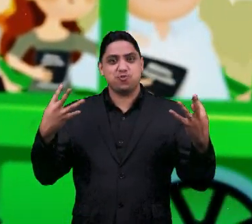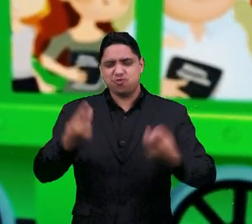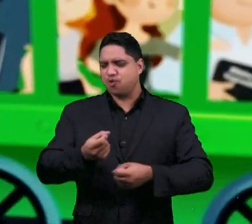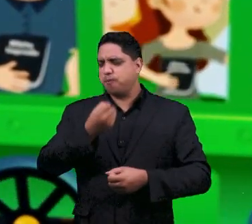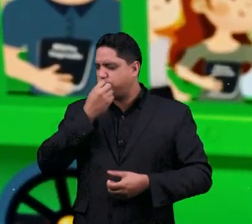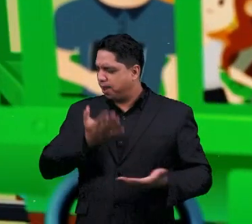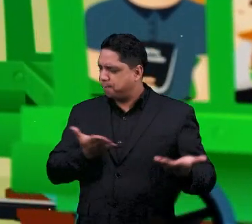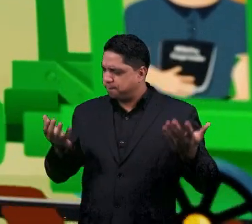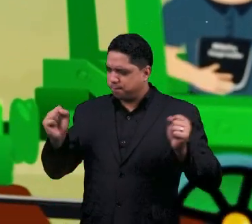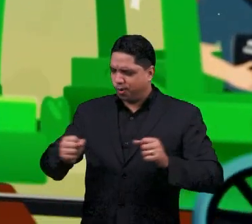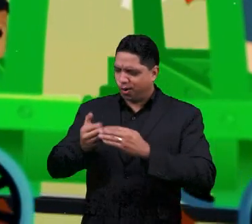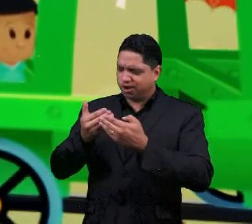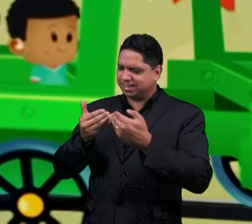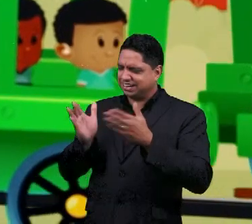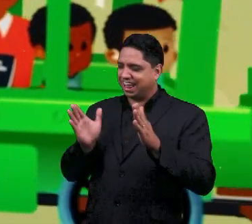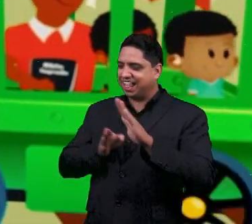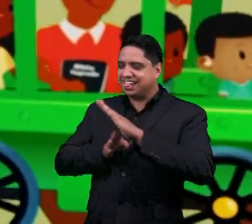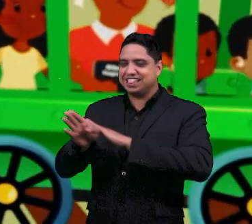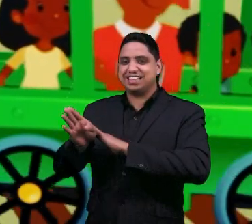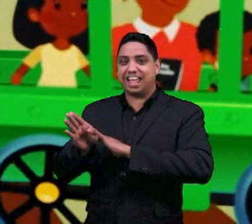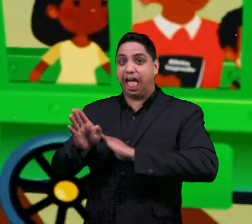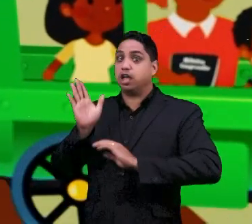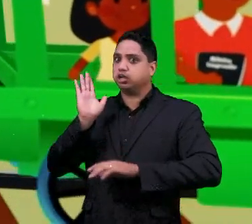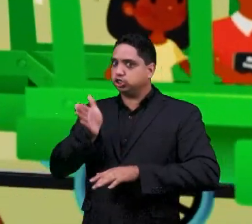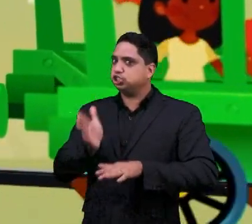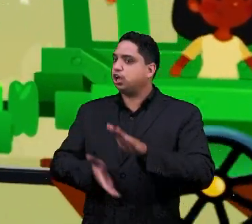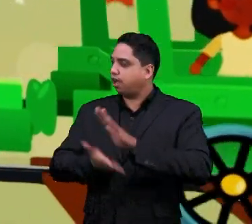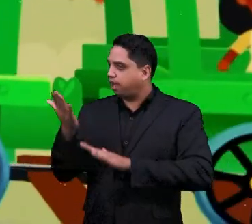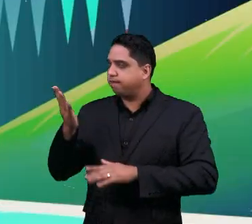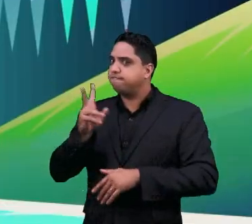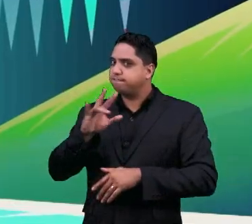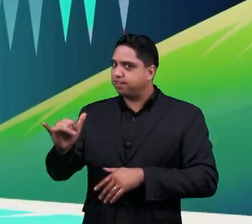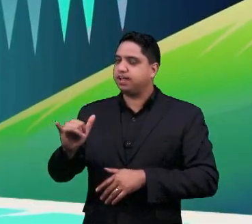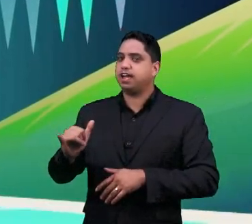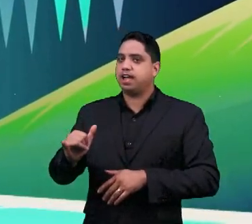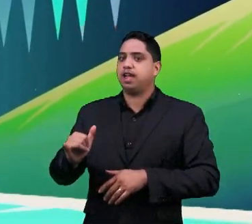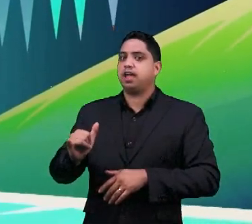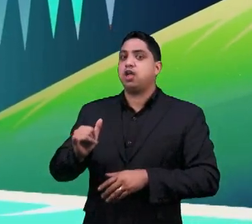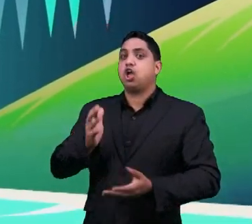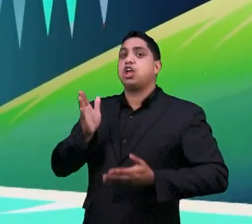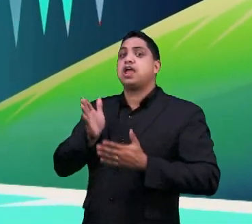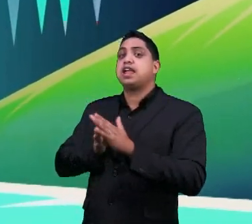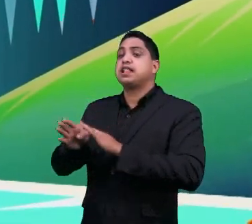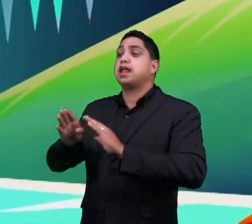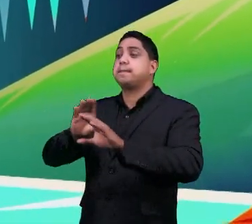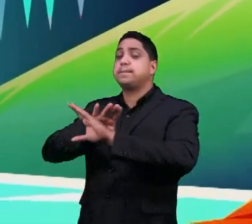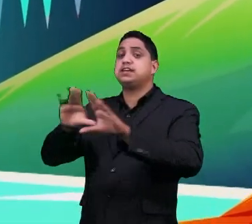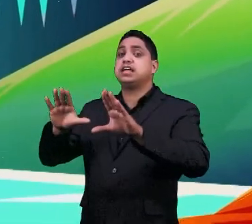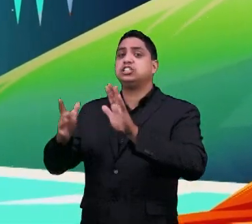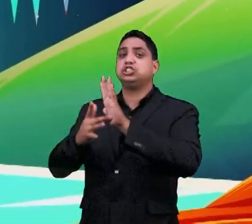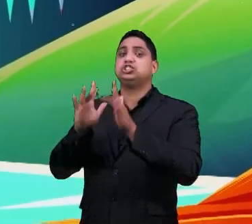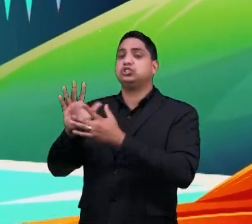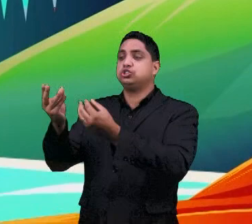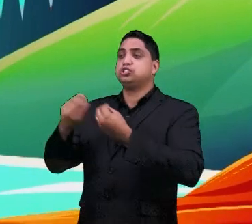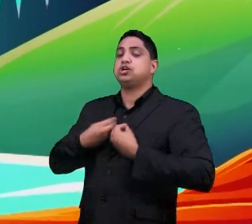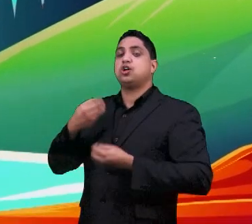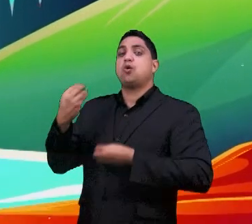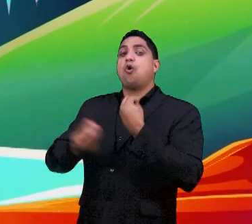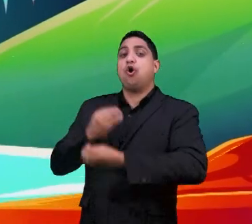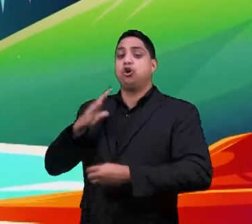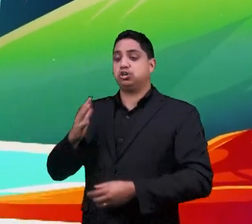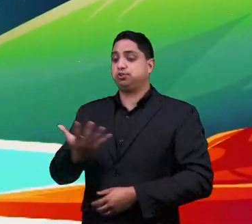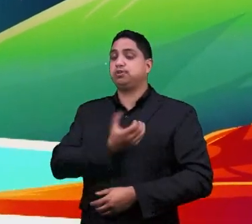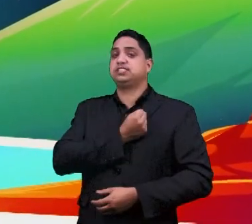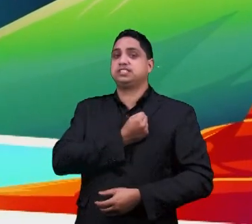Bem-vindos sejam todos para o trem que parte já. Entrada para a pátria, Jesus a todos